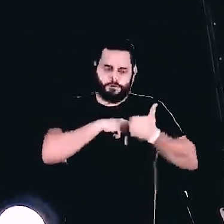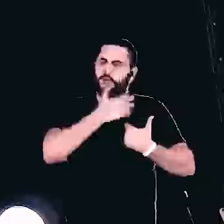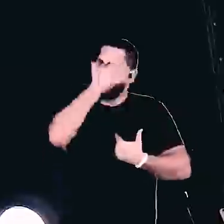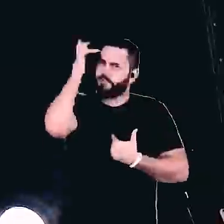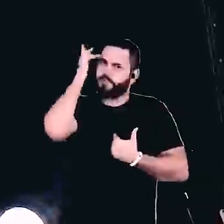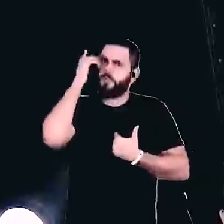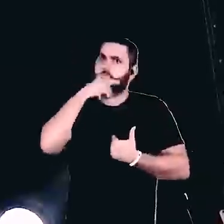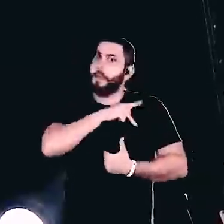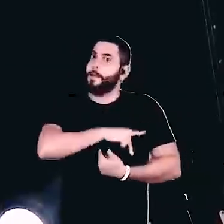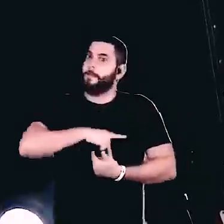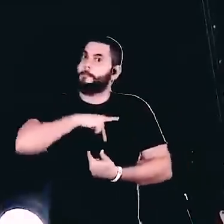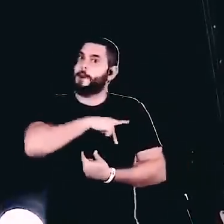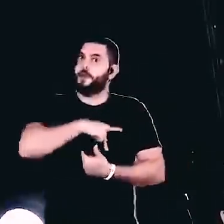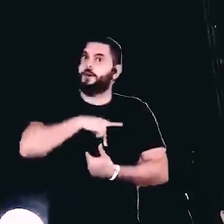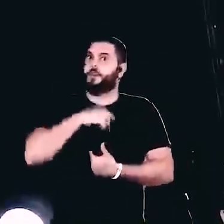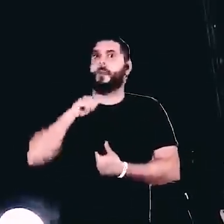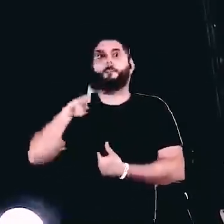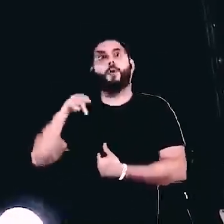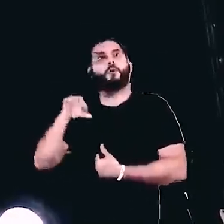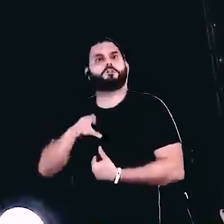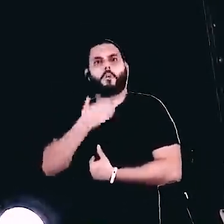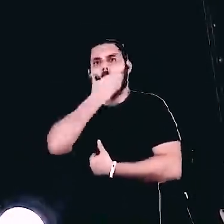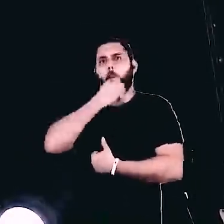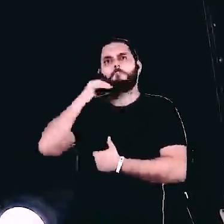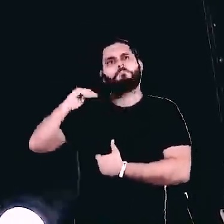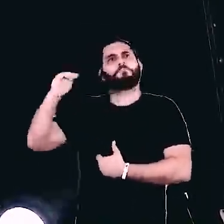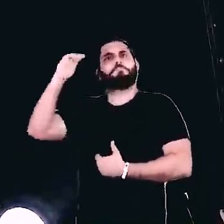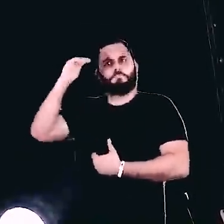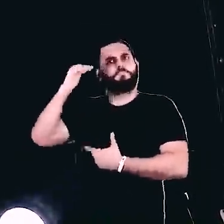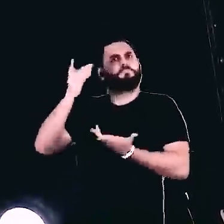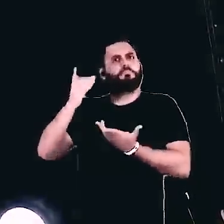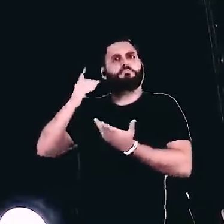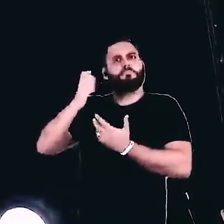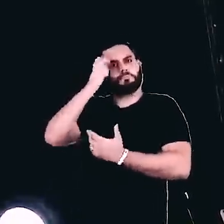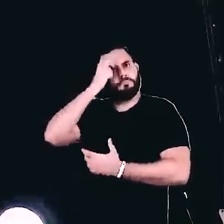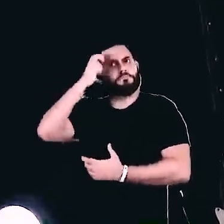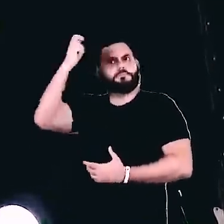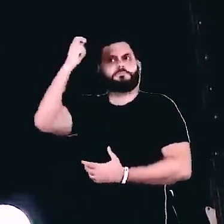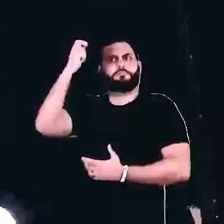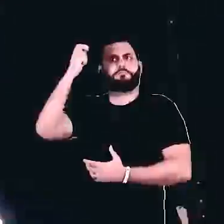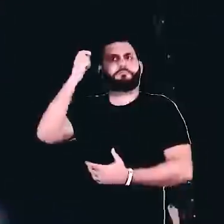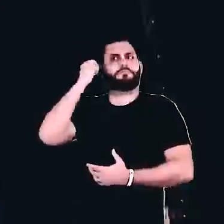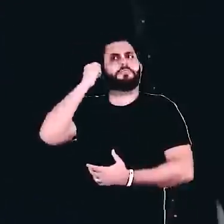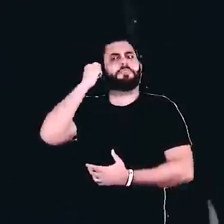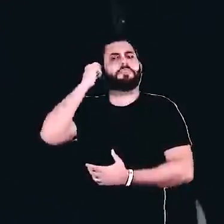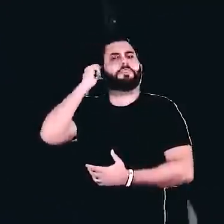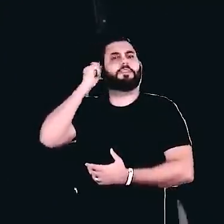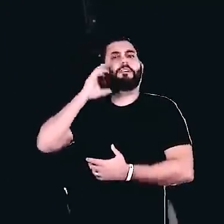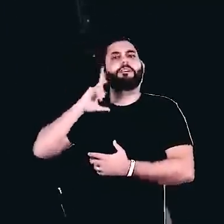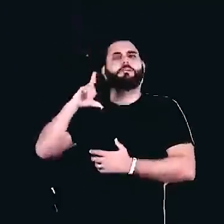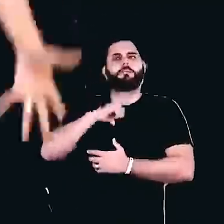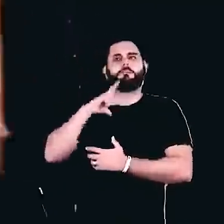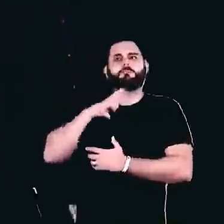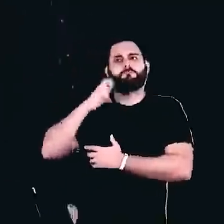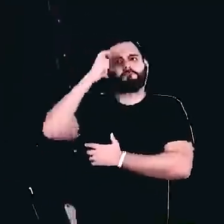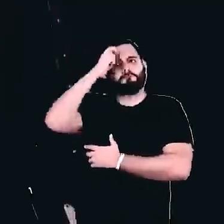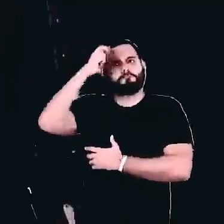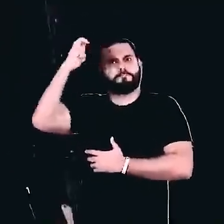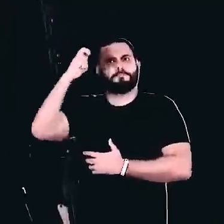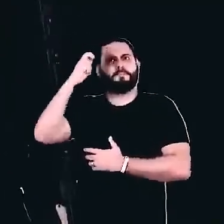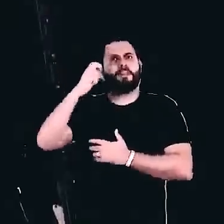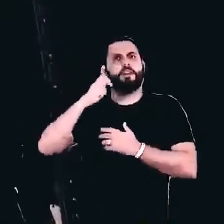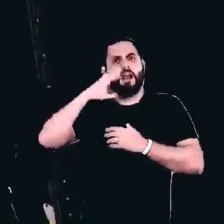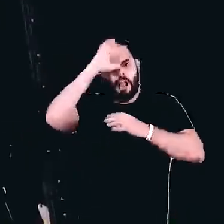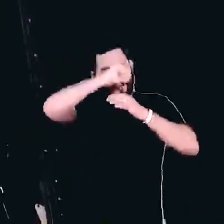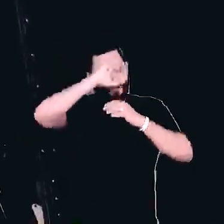um apóstolo, um grande homem de Deus, um homem extremamente inteligente, extremamente intelectualizado, formado aos pés de